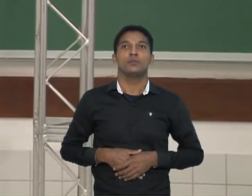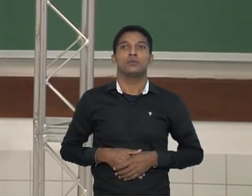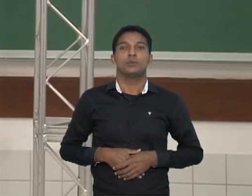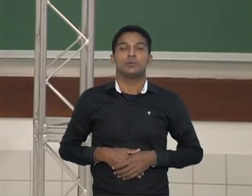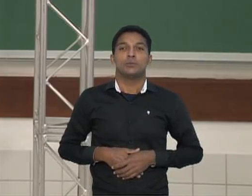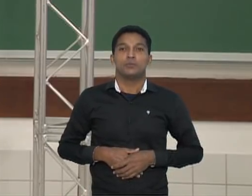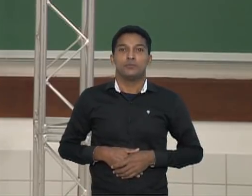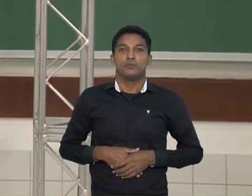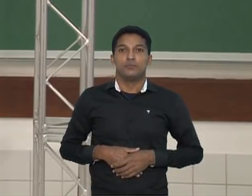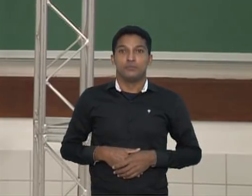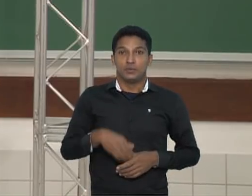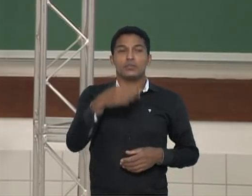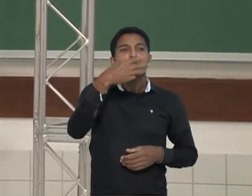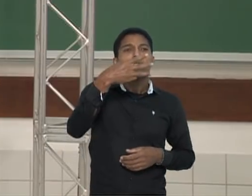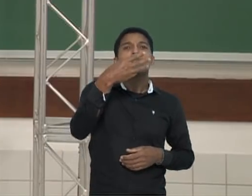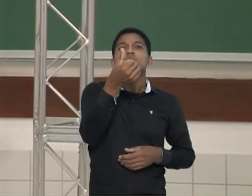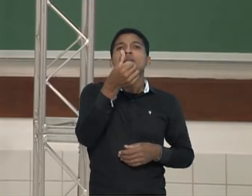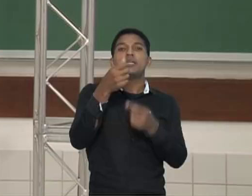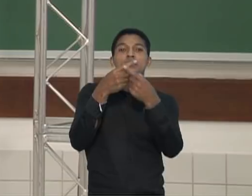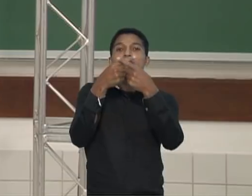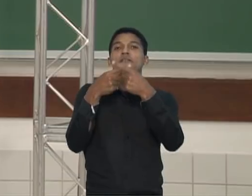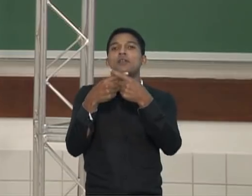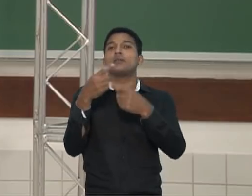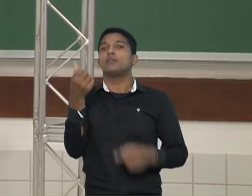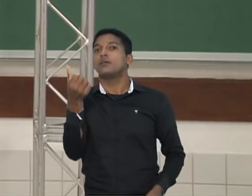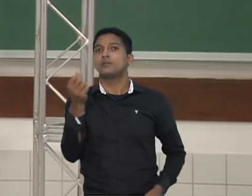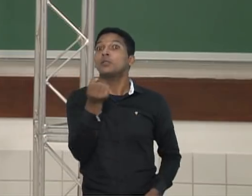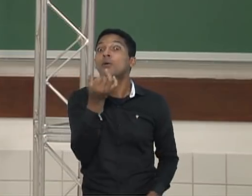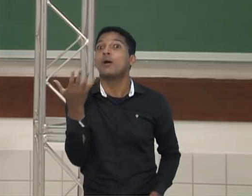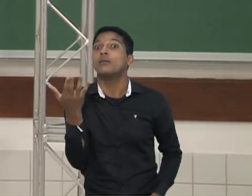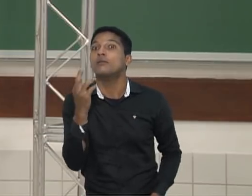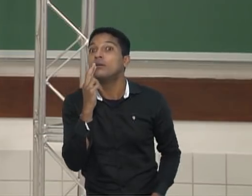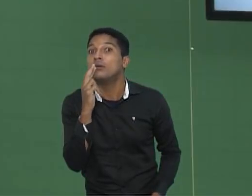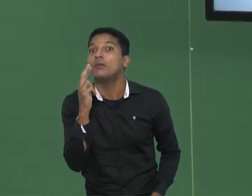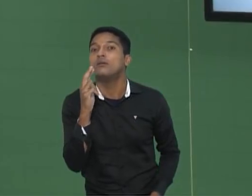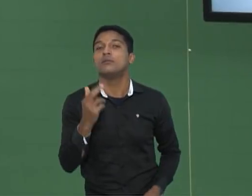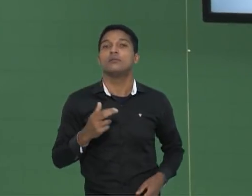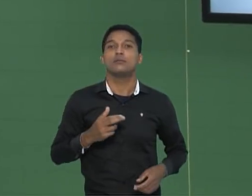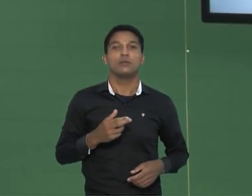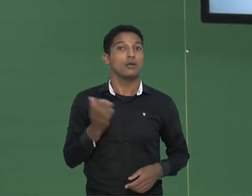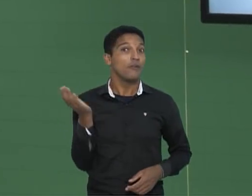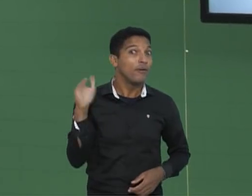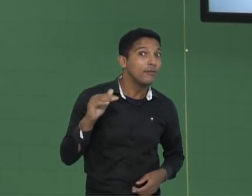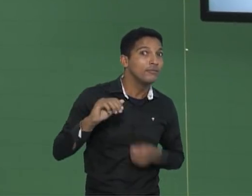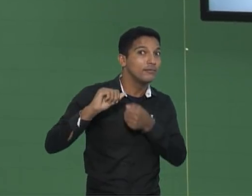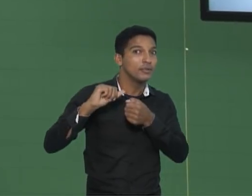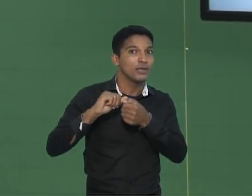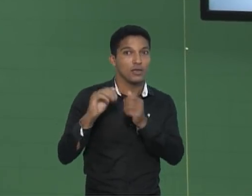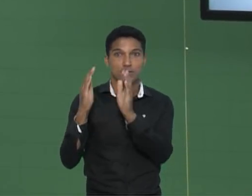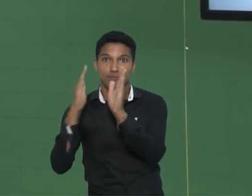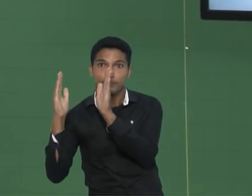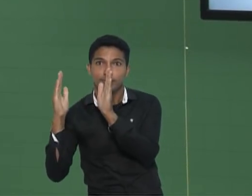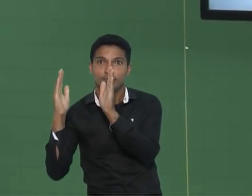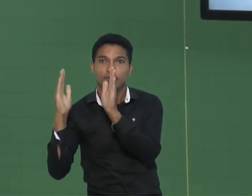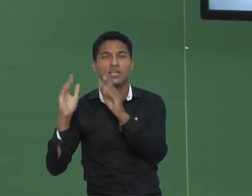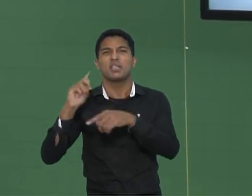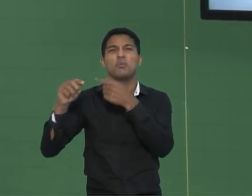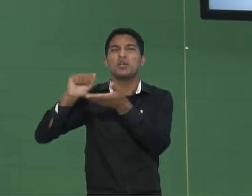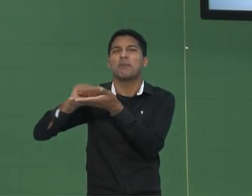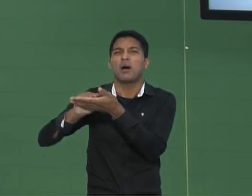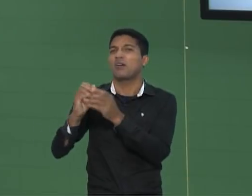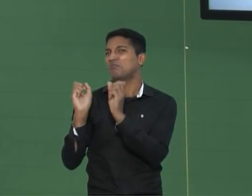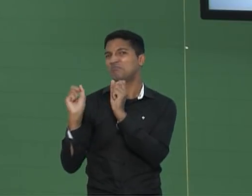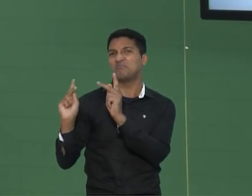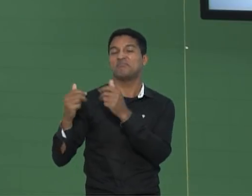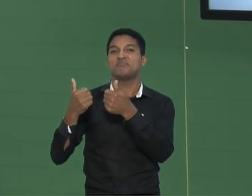E 36 vezes 6, quanto que é o 36 vezes 6? Vamos lá, vamos fazer aqui, ó, do lado, depois eu vou apagar tudo. 36